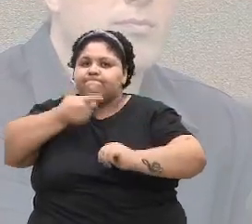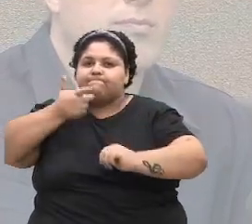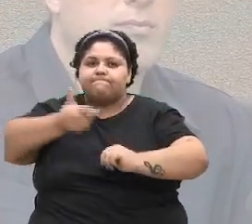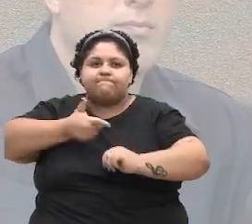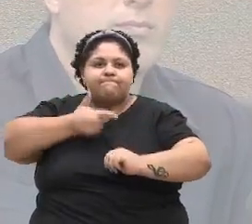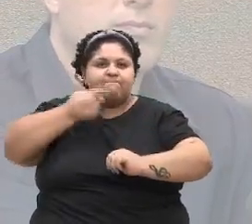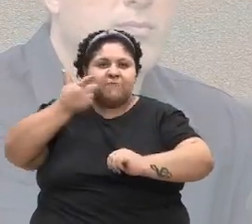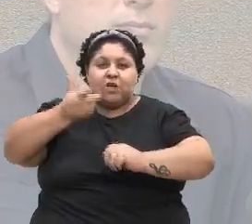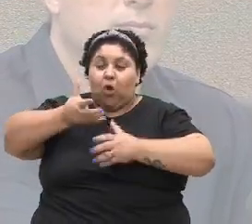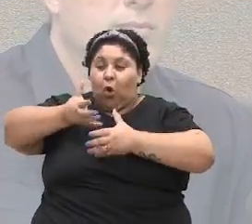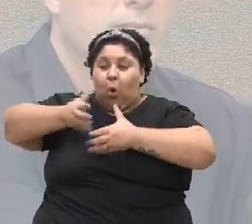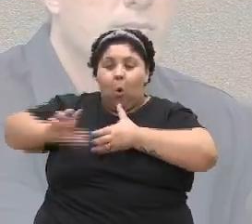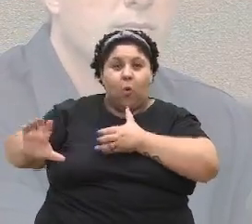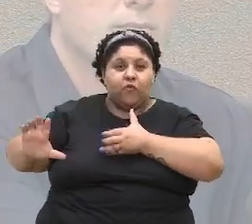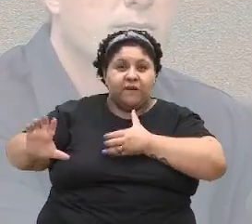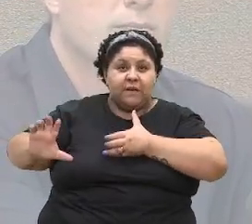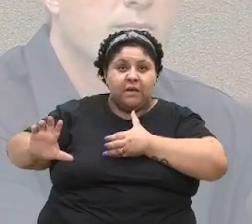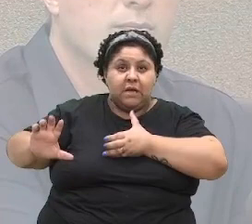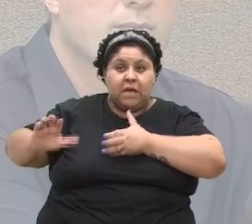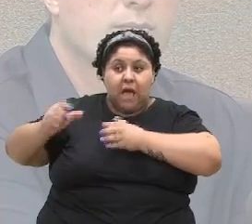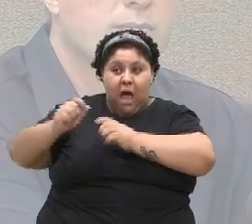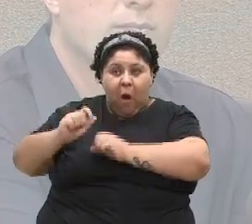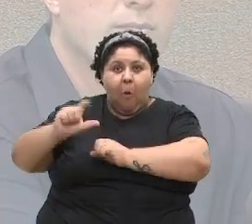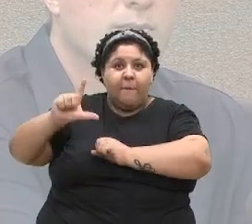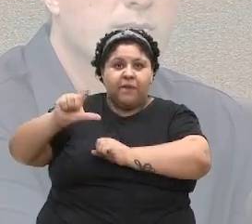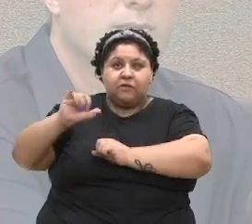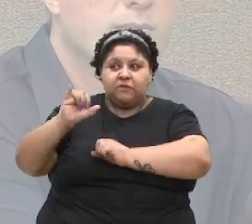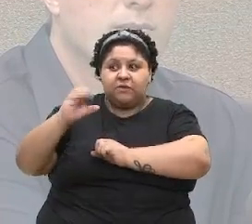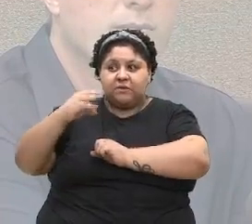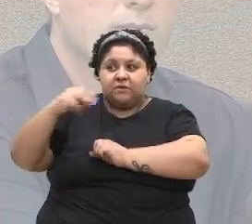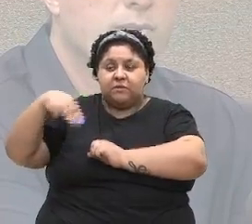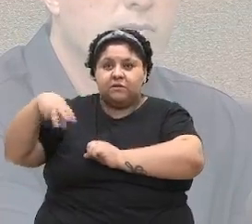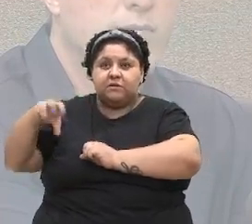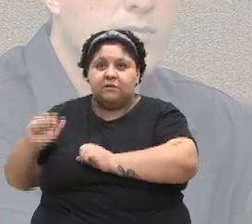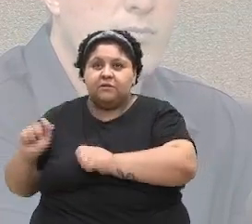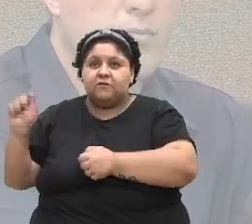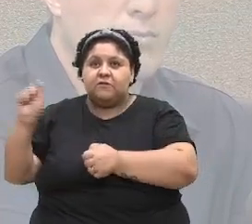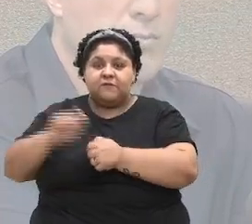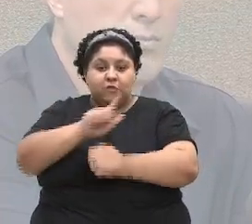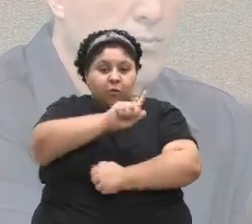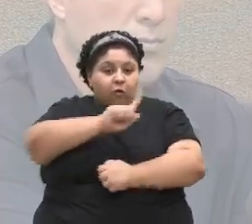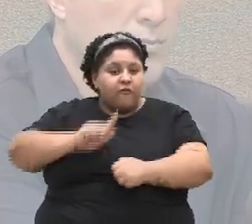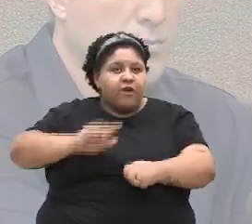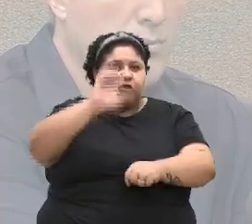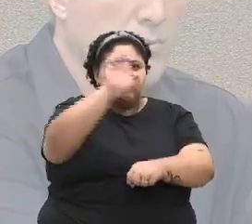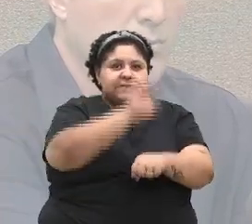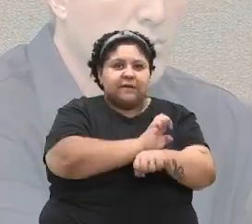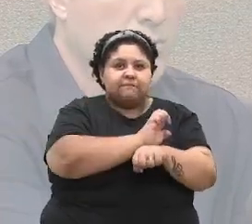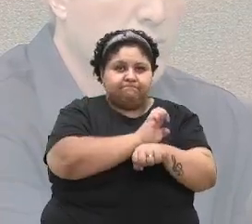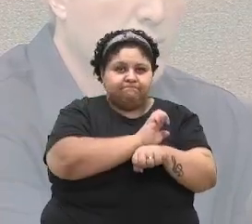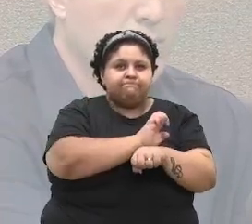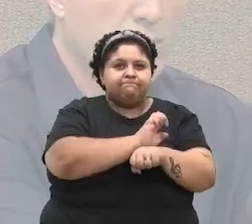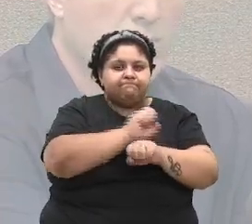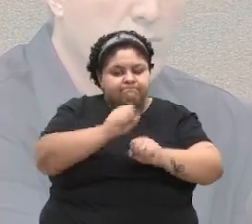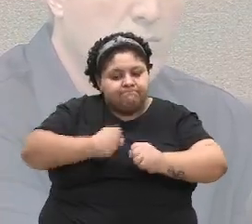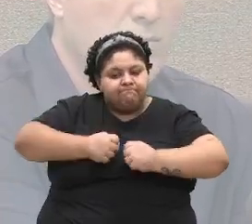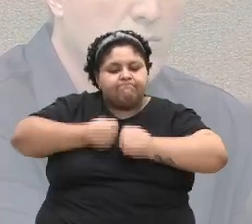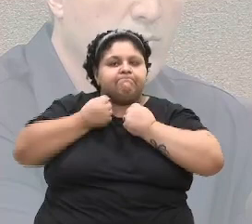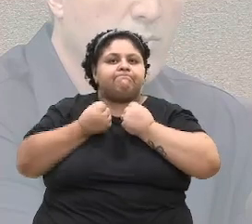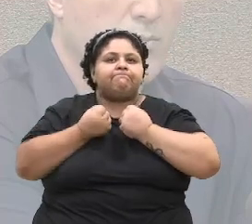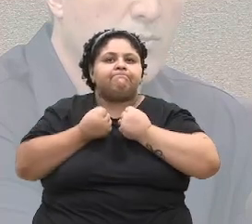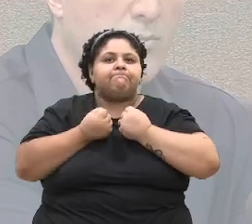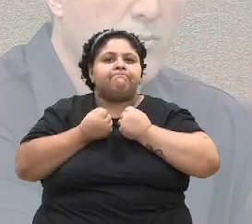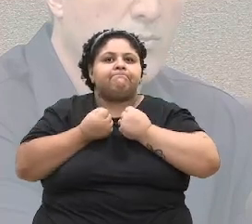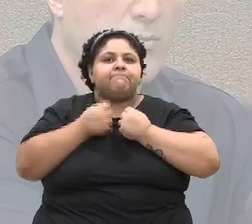veemente repúdio ao aumento do ICMS promovido pelo governo do Estado. Entendemos que tal